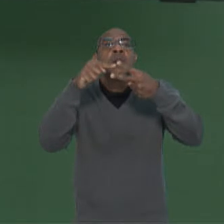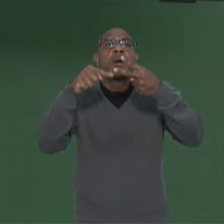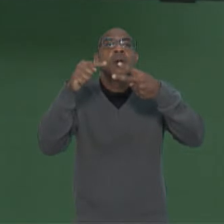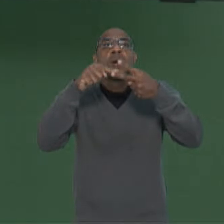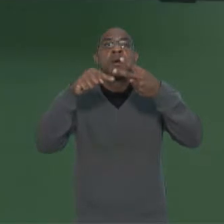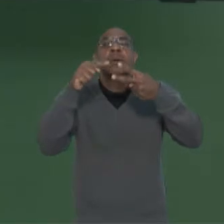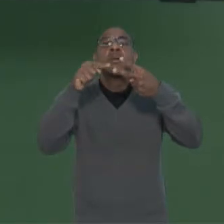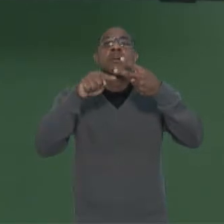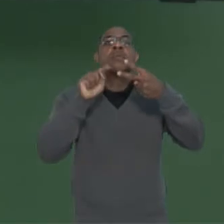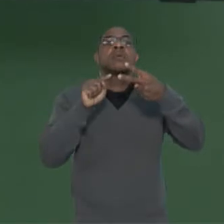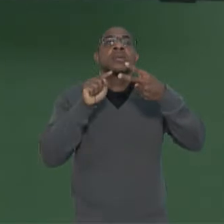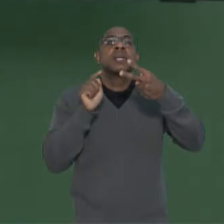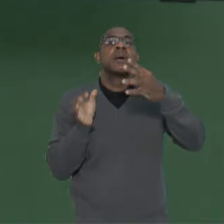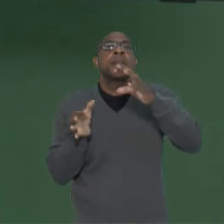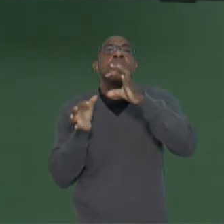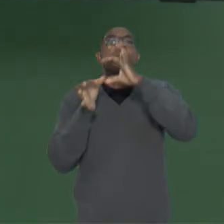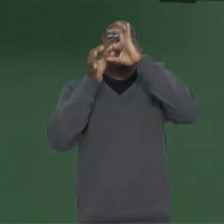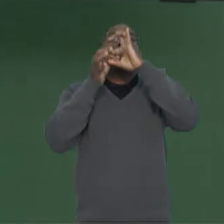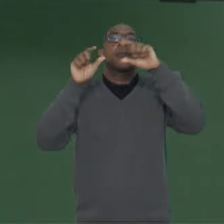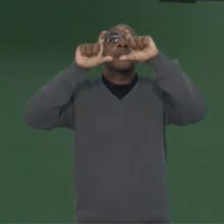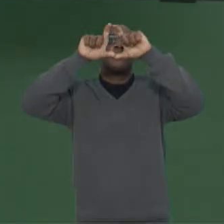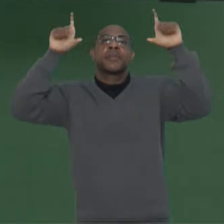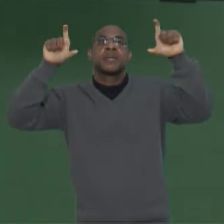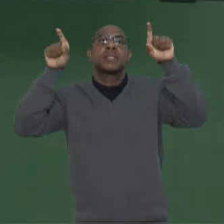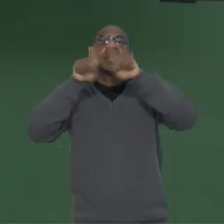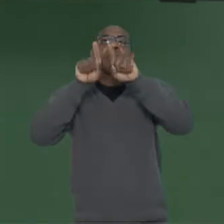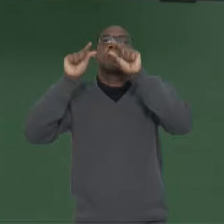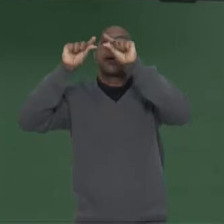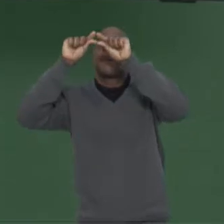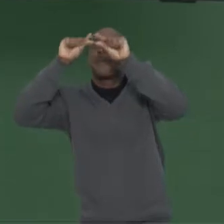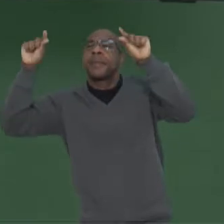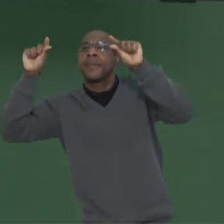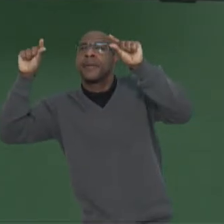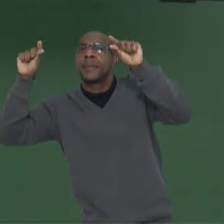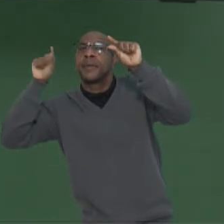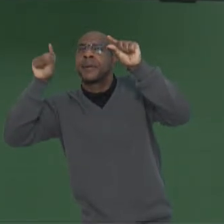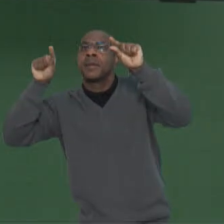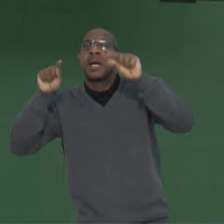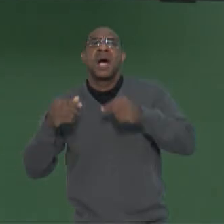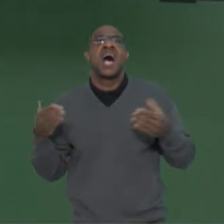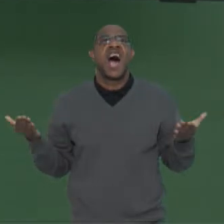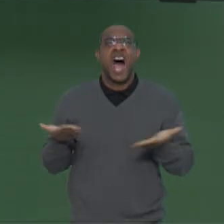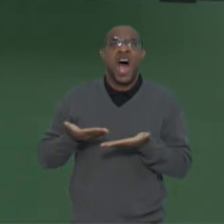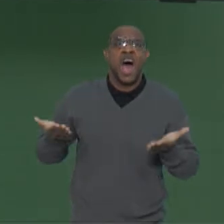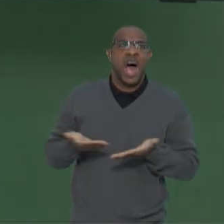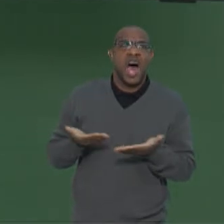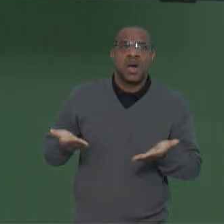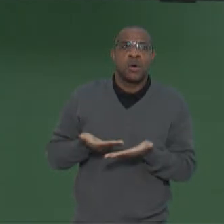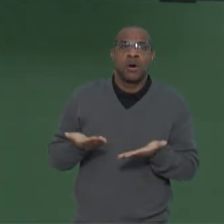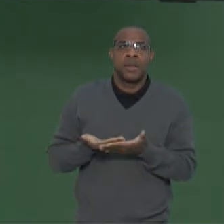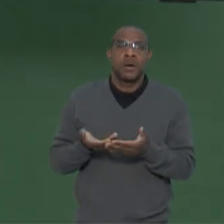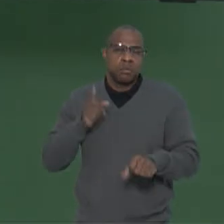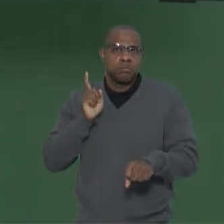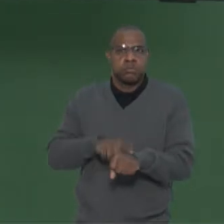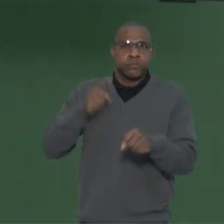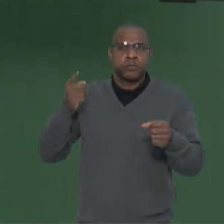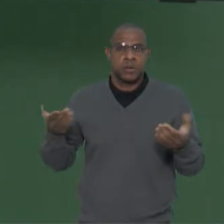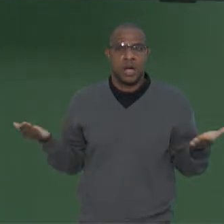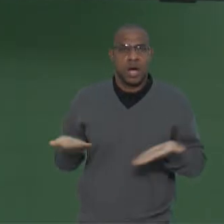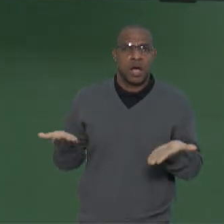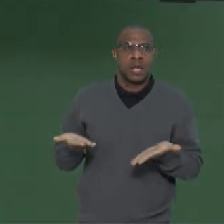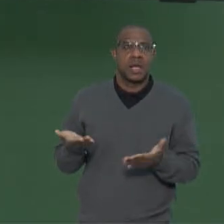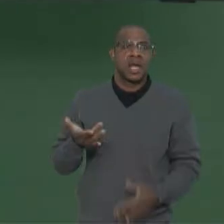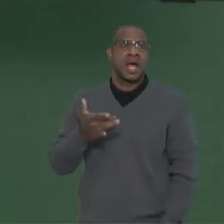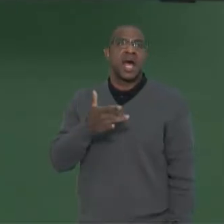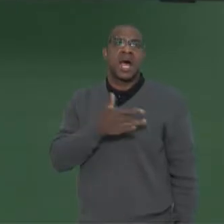referência ao fragmento e ao que está destacado? Quando fala agora mais do que nunca, ou seja, pensando no momento atual. E a